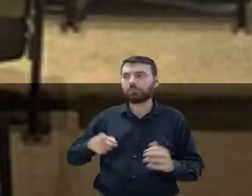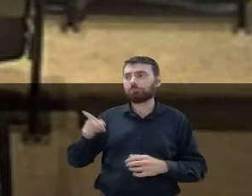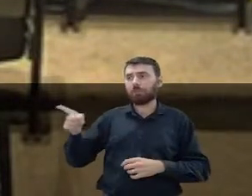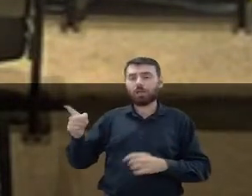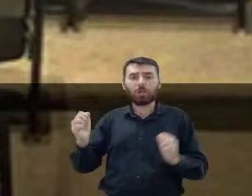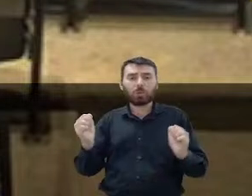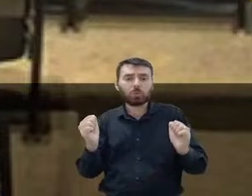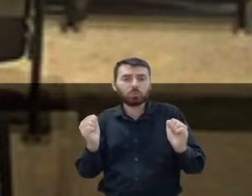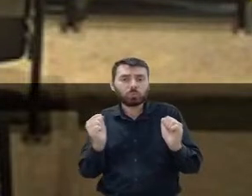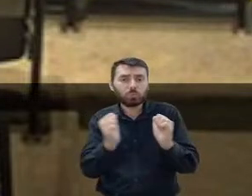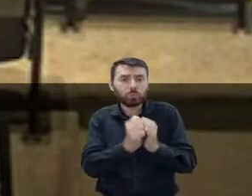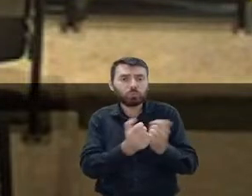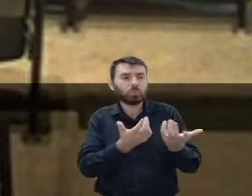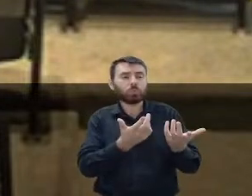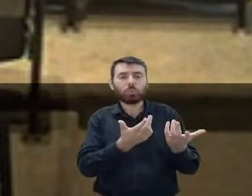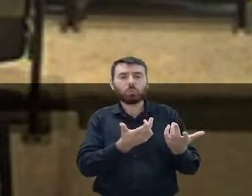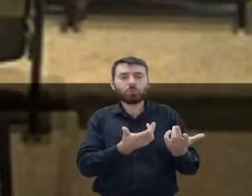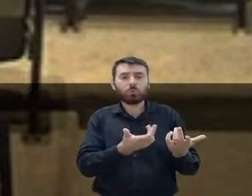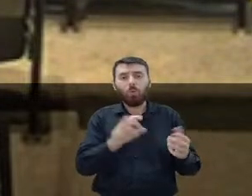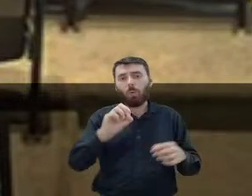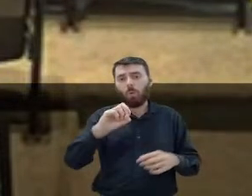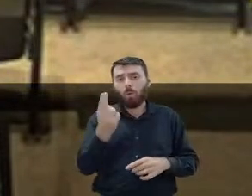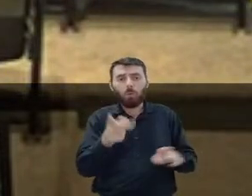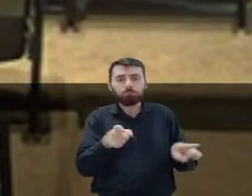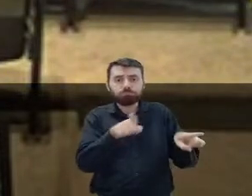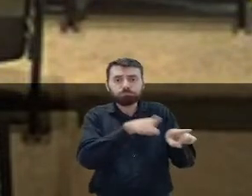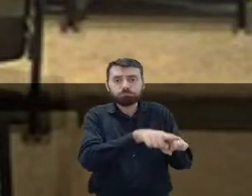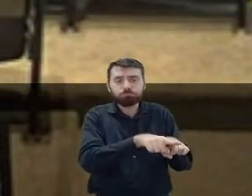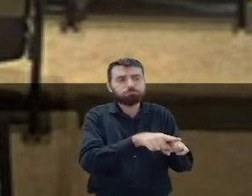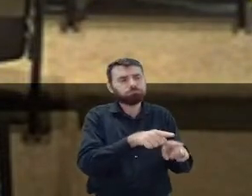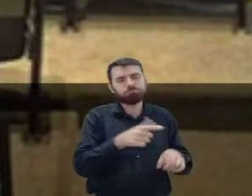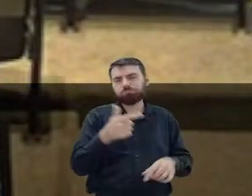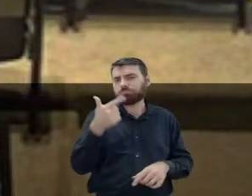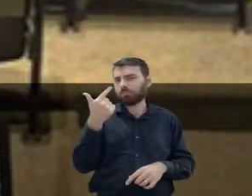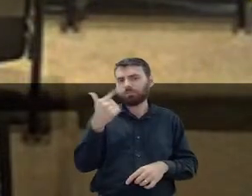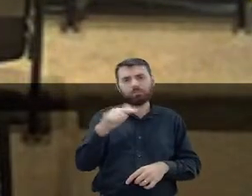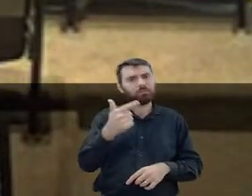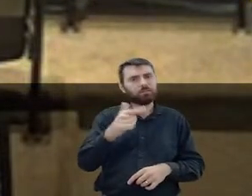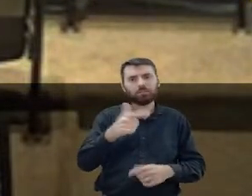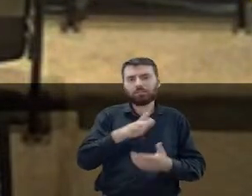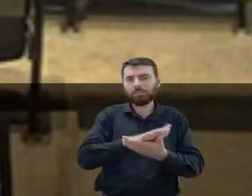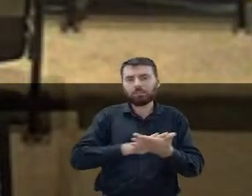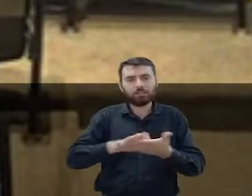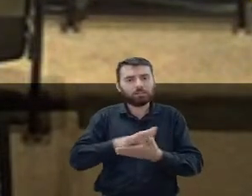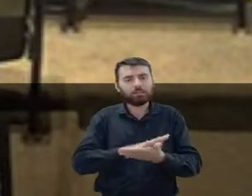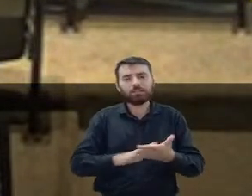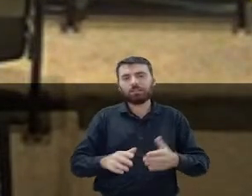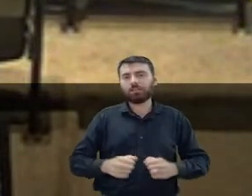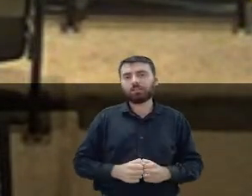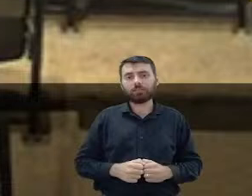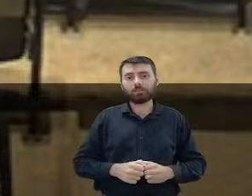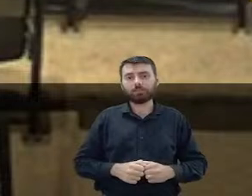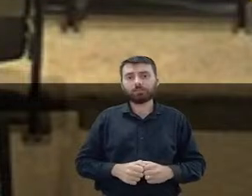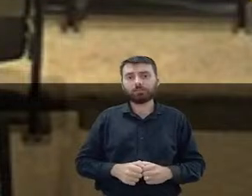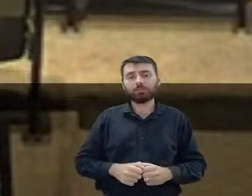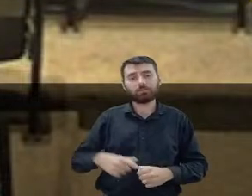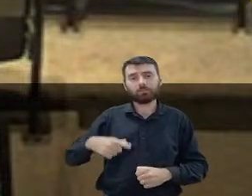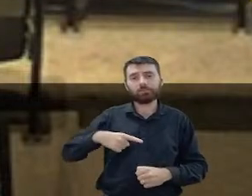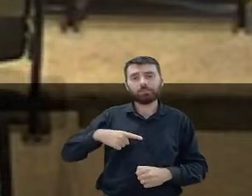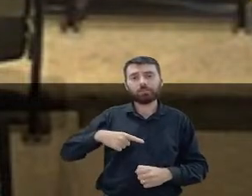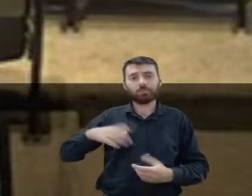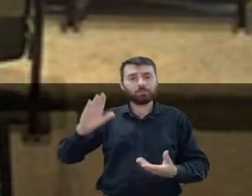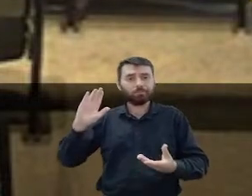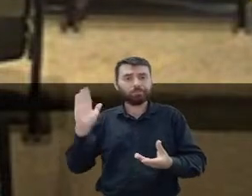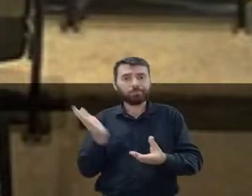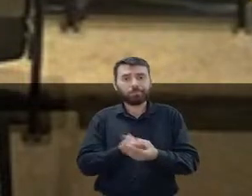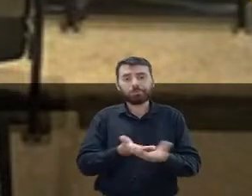sexual, como asseverado na contestação. Aliás, atitude desleal, danosa e aética foi a juntada desses registros